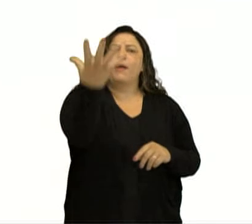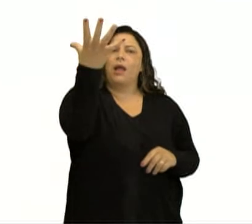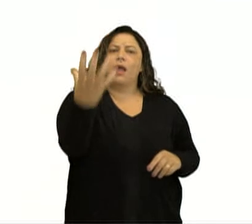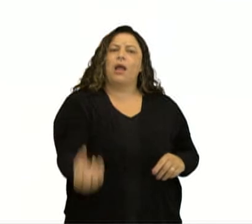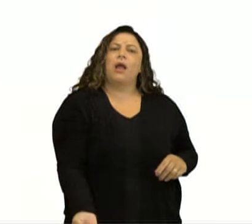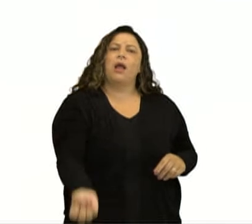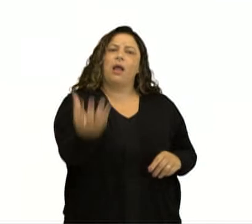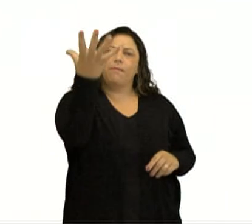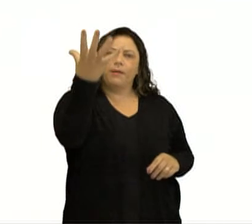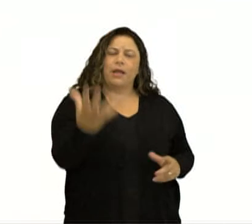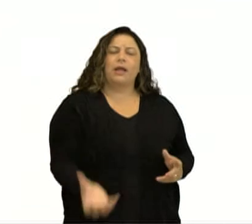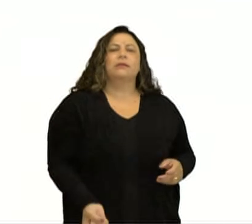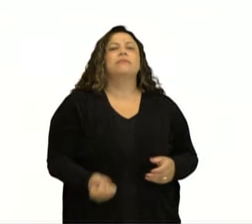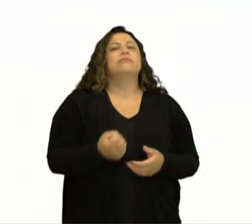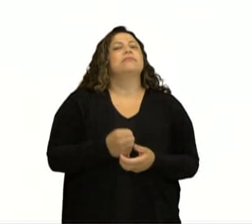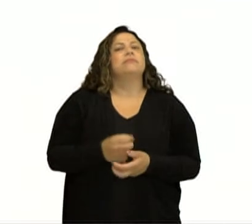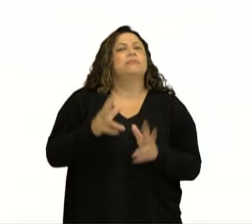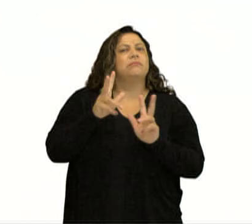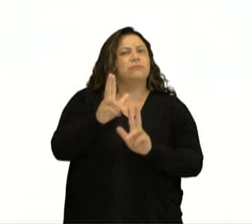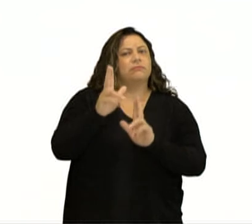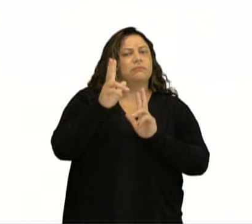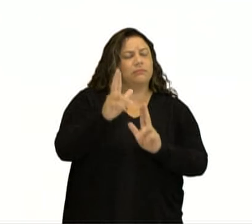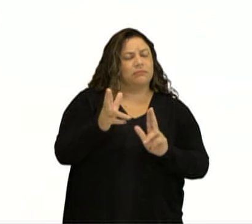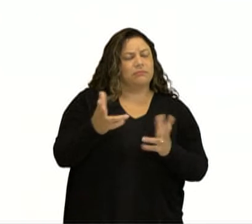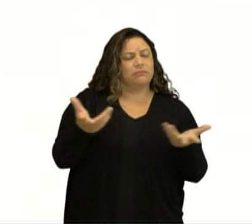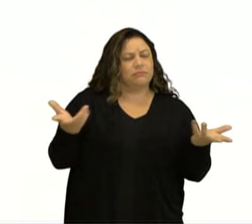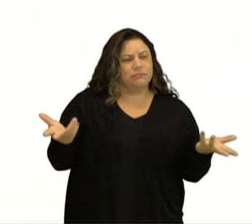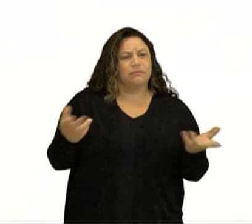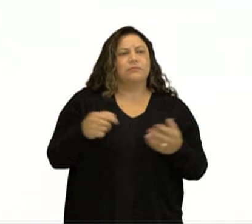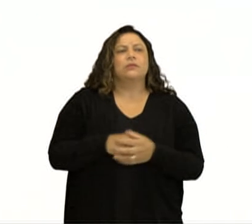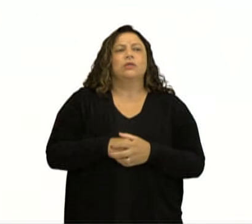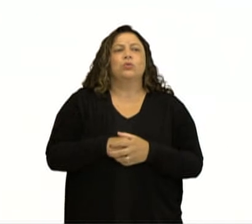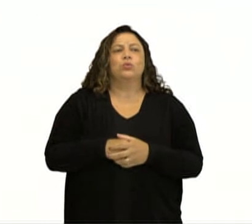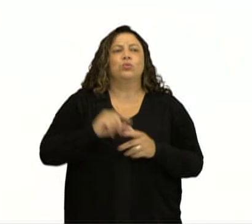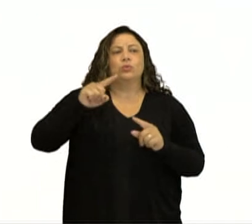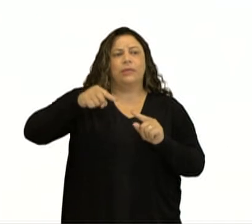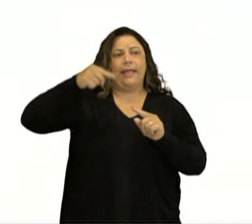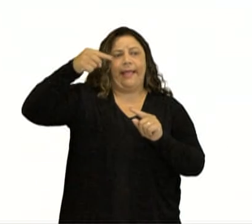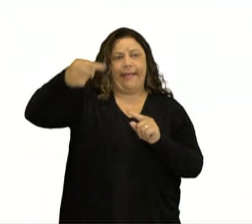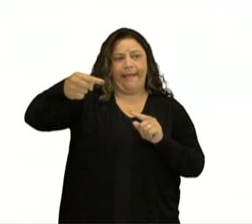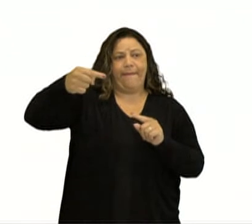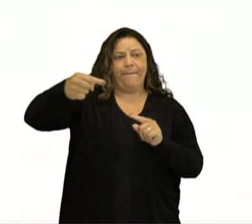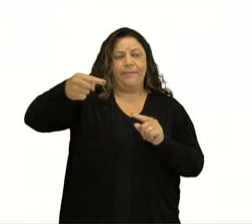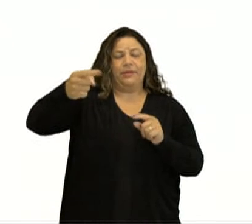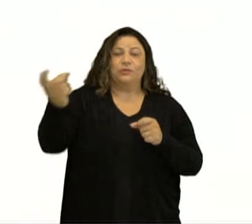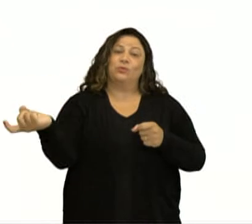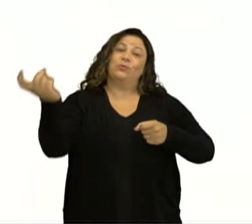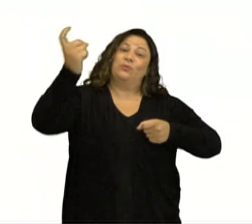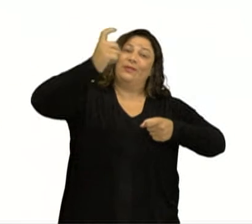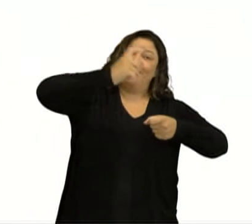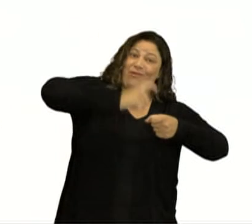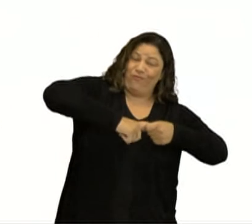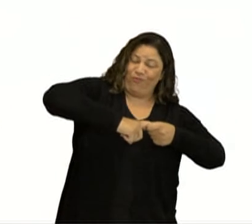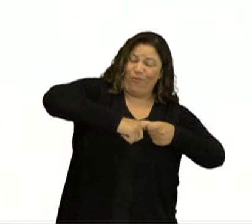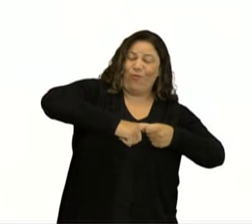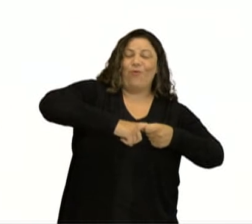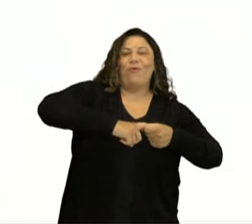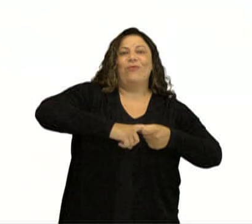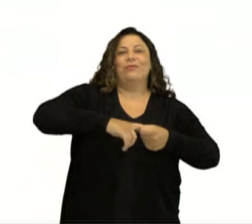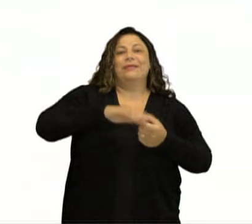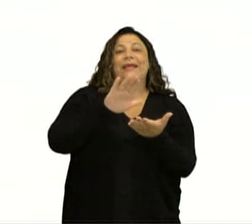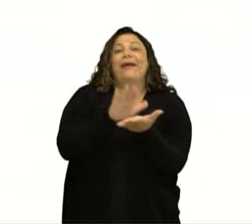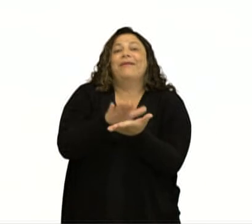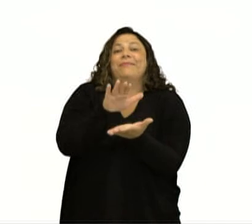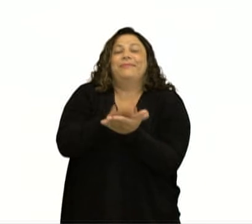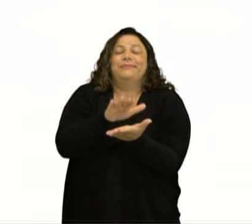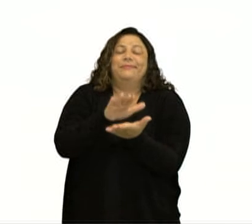Despreza os efeitos de resistência do ar. Sendo assim, no instante T2, ou seja, quando ela retorna para a mão do Daniel, o ponto em que a